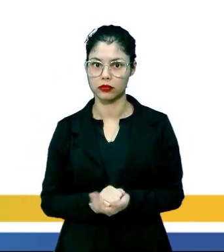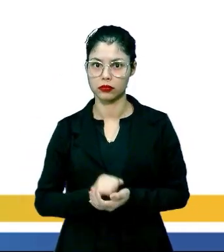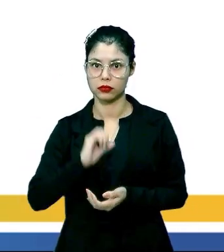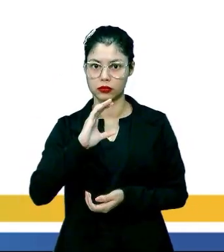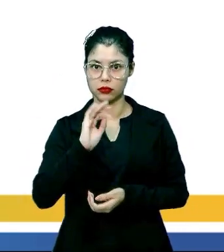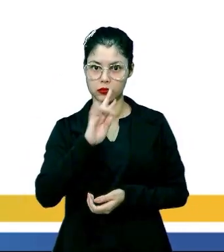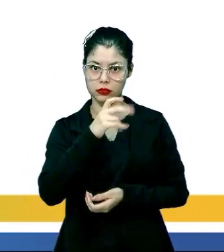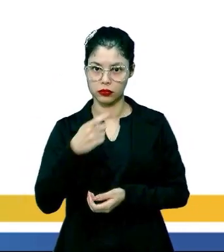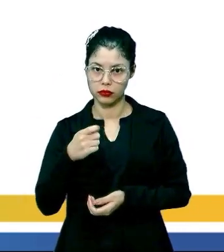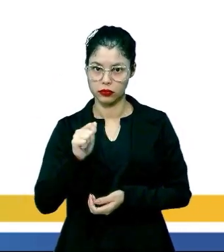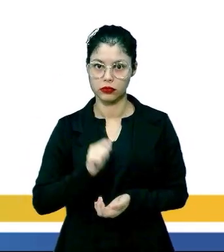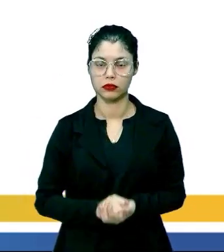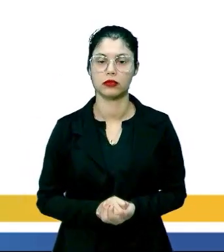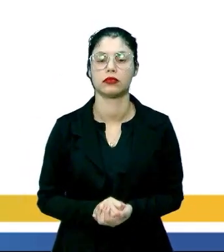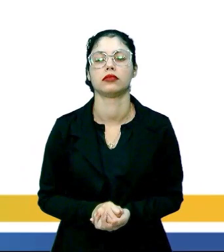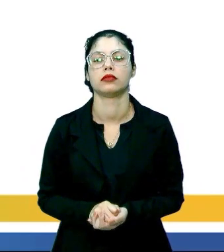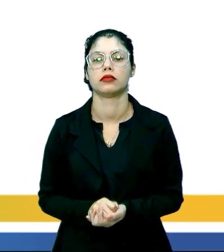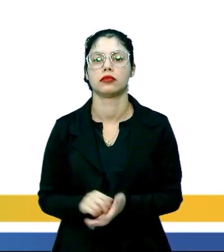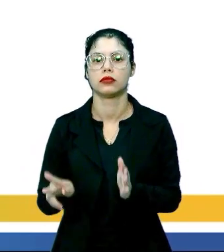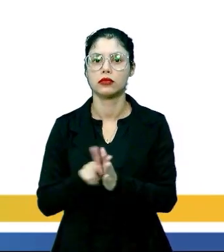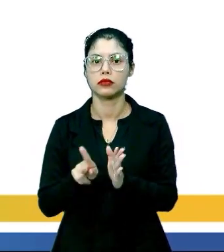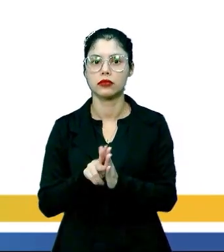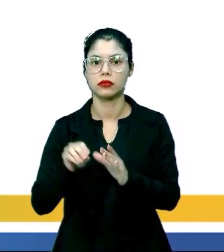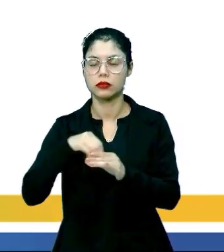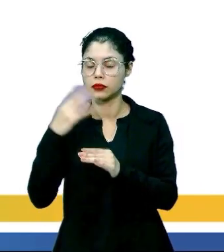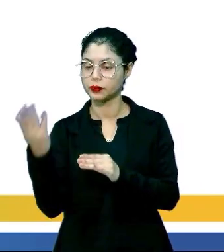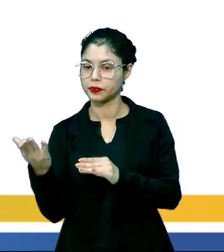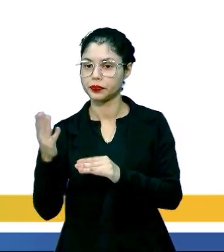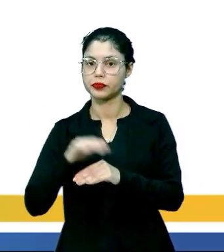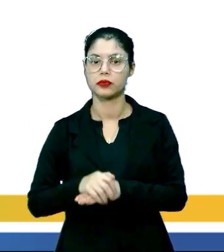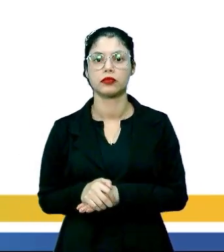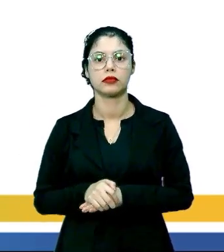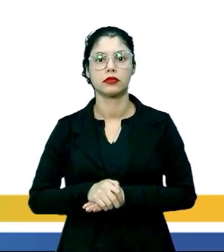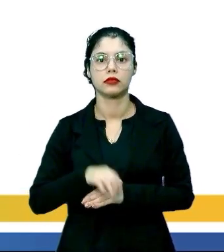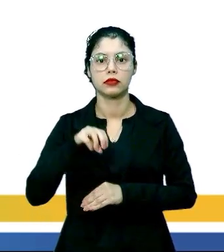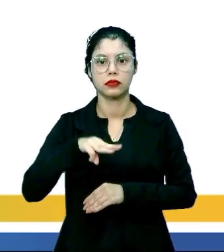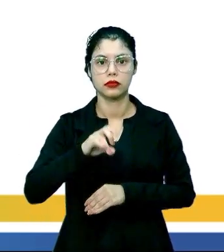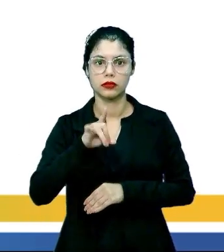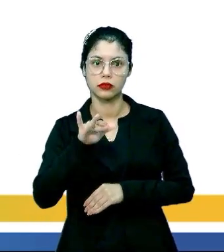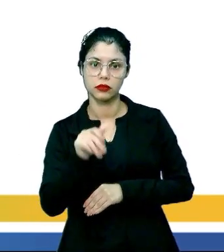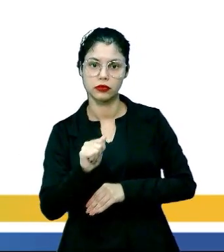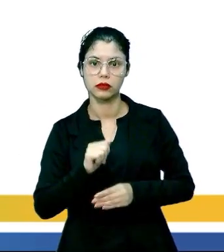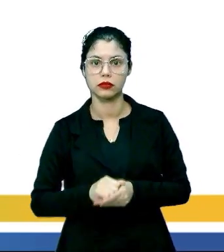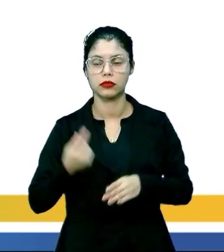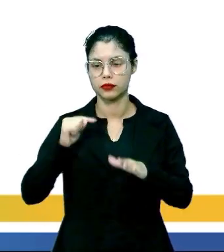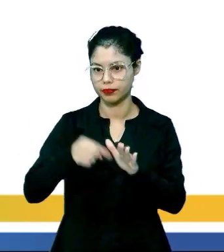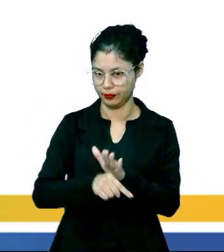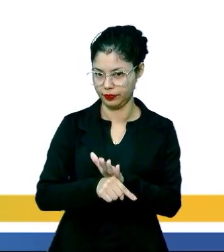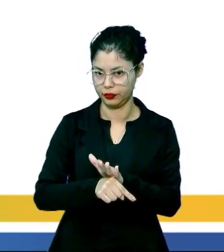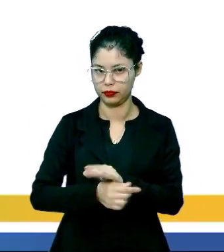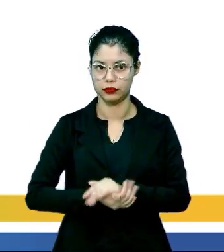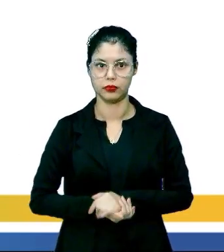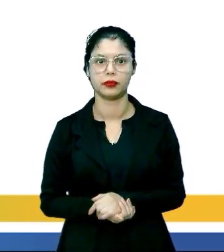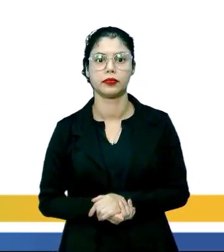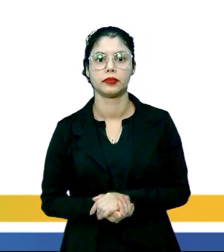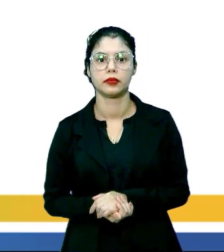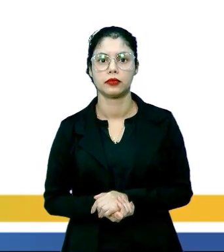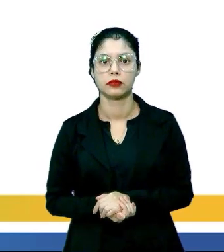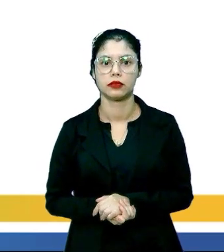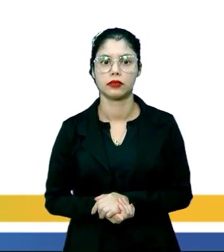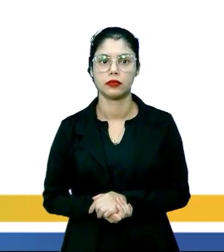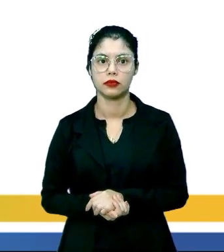o córtex renal, que é uma estrutura mais externamente, e temos a medula renal, que é mais, internamente.